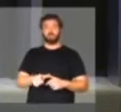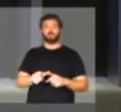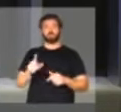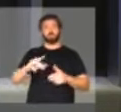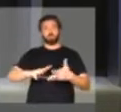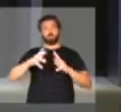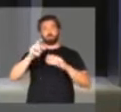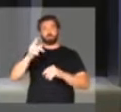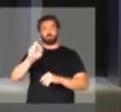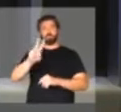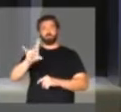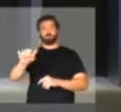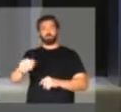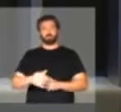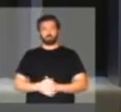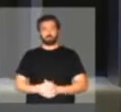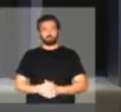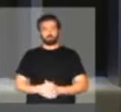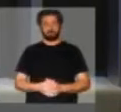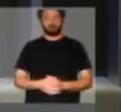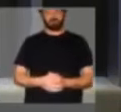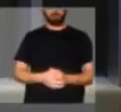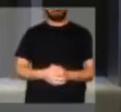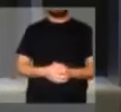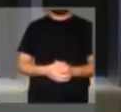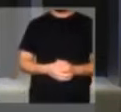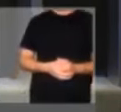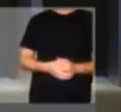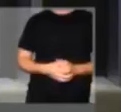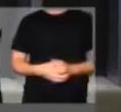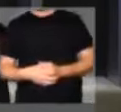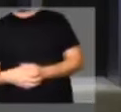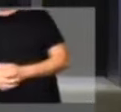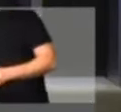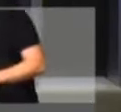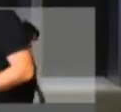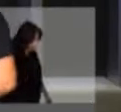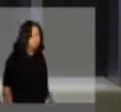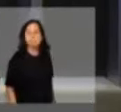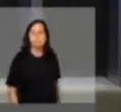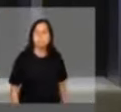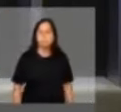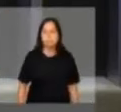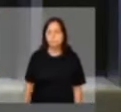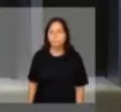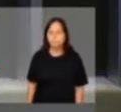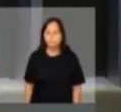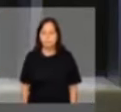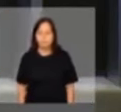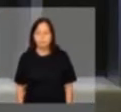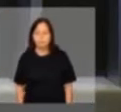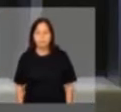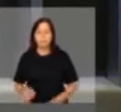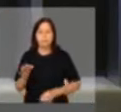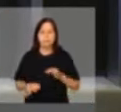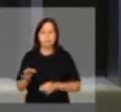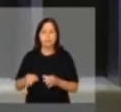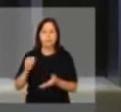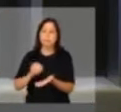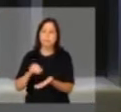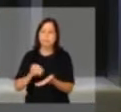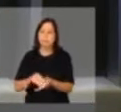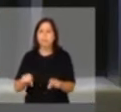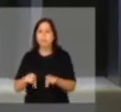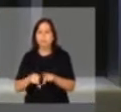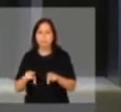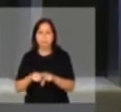uma reforma da Previdência que, além de impopular, que além de injusta, é também uma pauta machista.